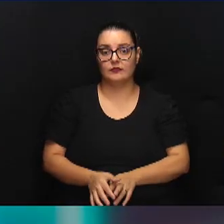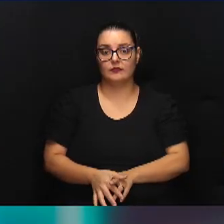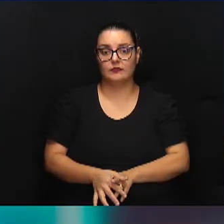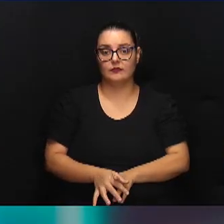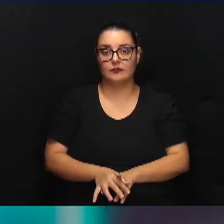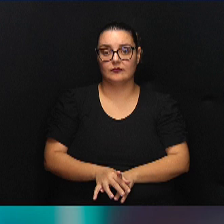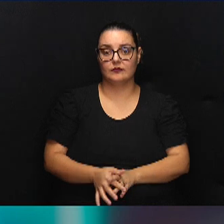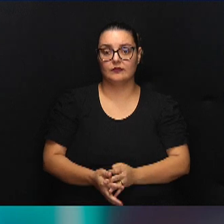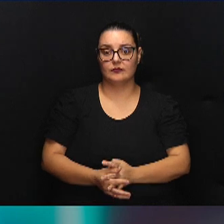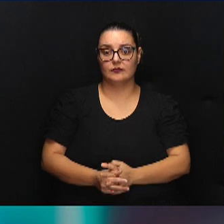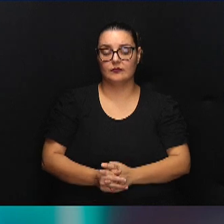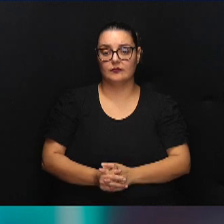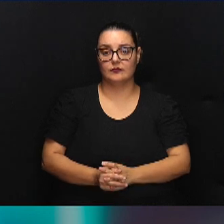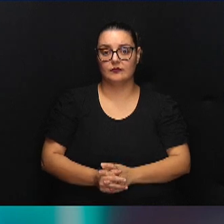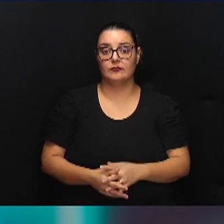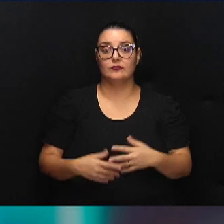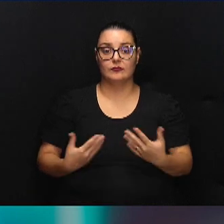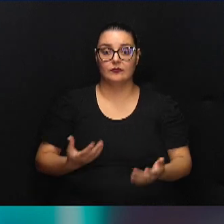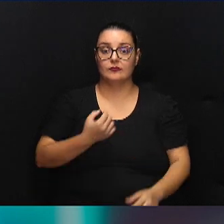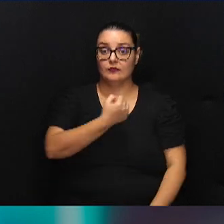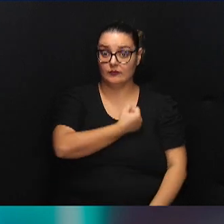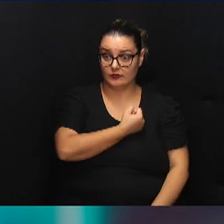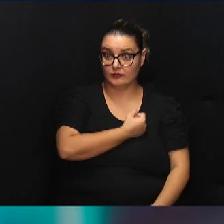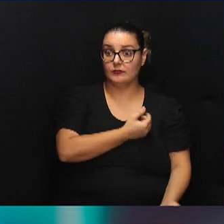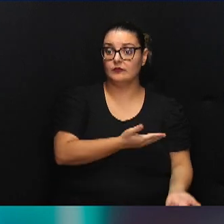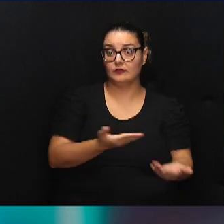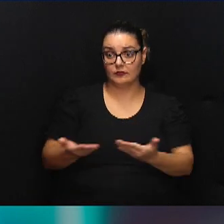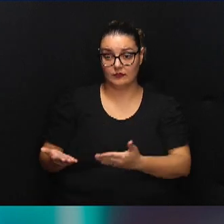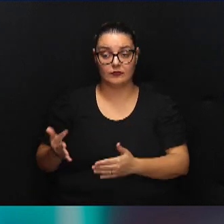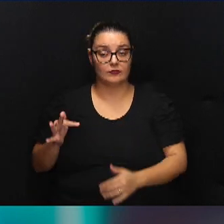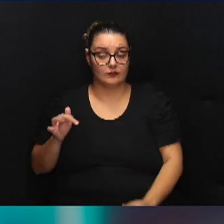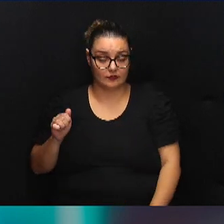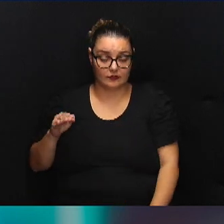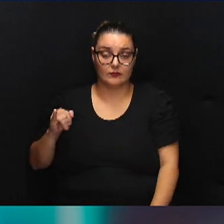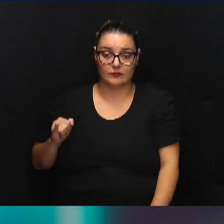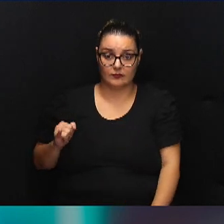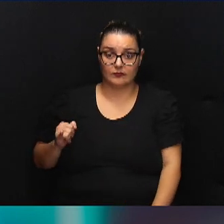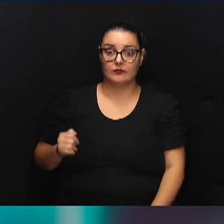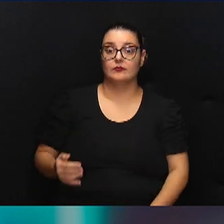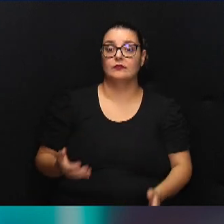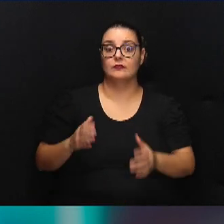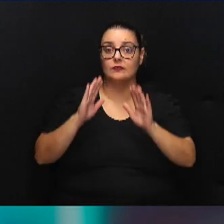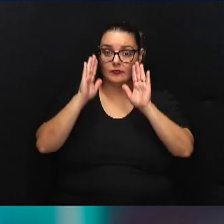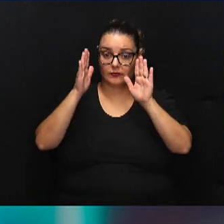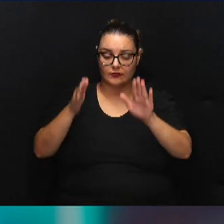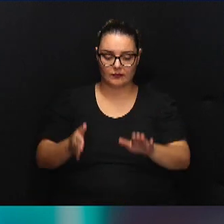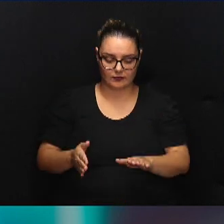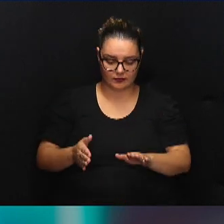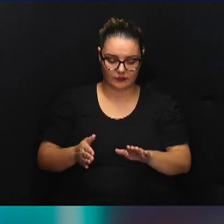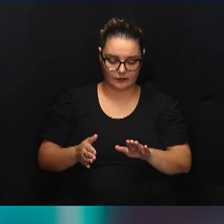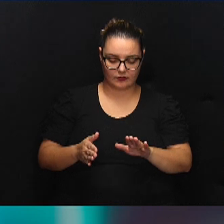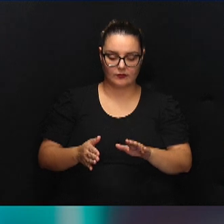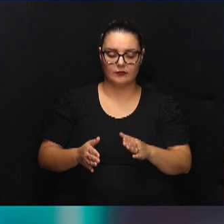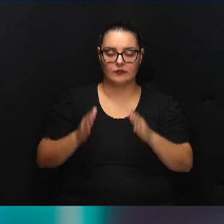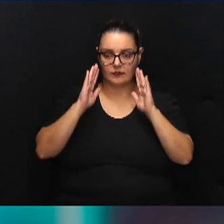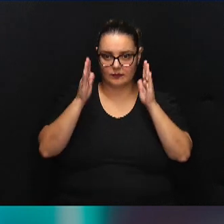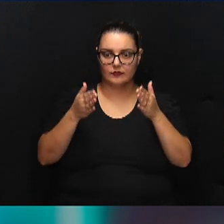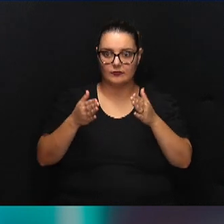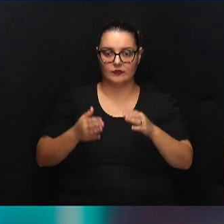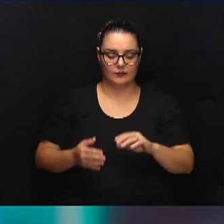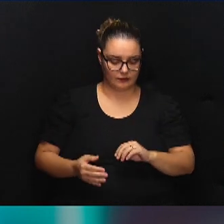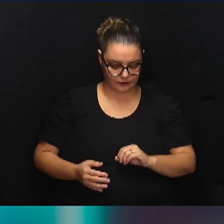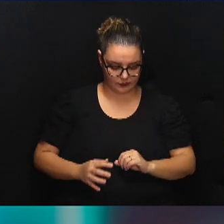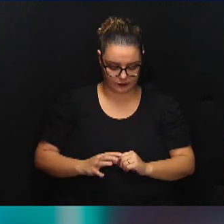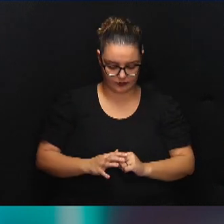E aí, os números, né, que a Fabi já apresentou, mas aqui eu gostaria de focar. Para cada 2 pessoas com